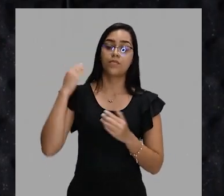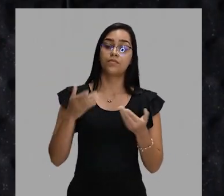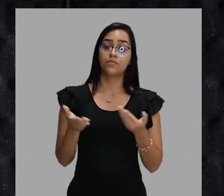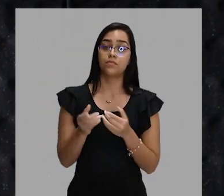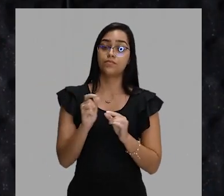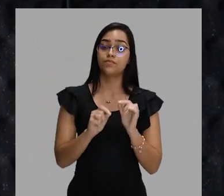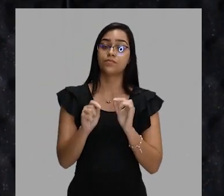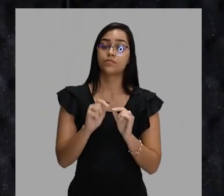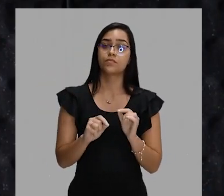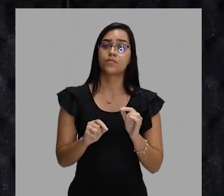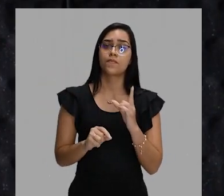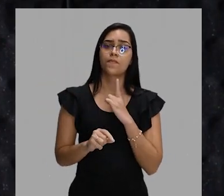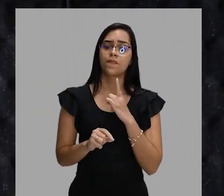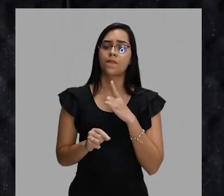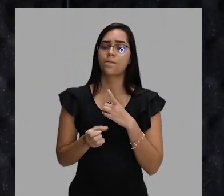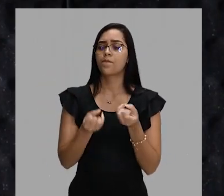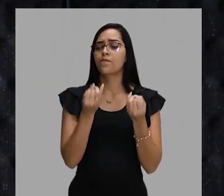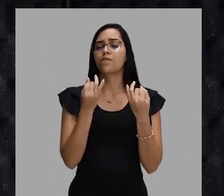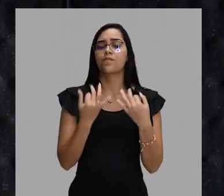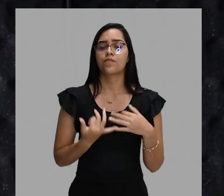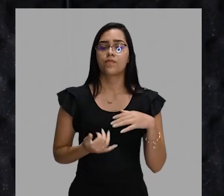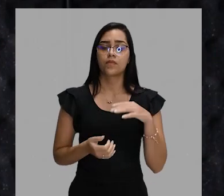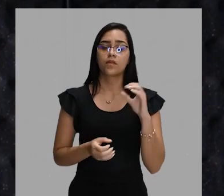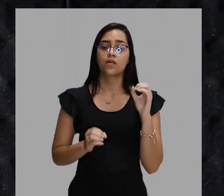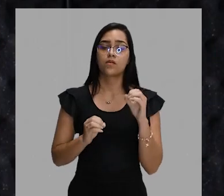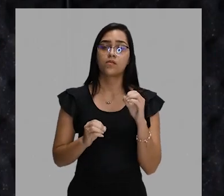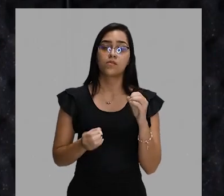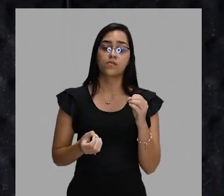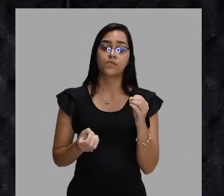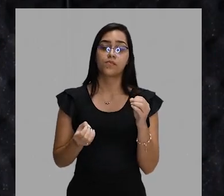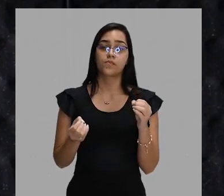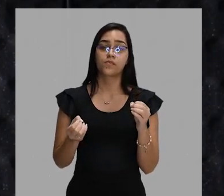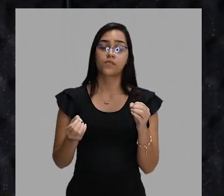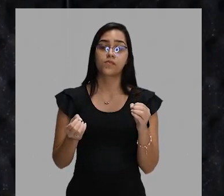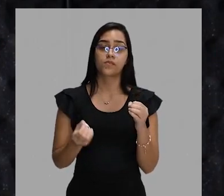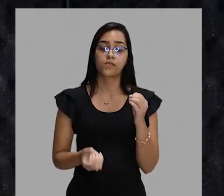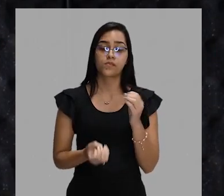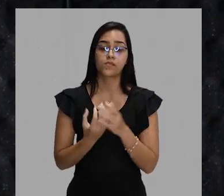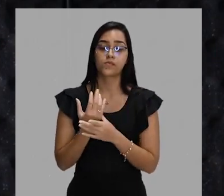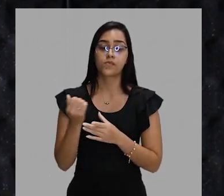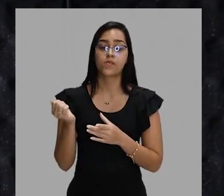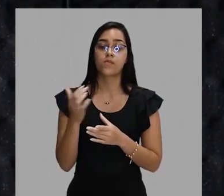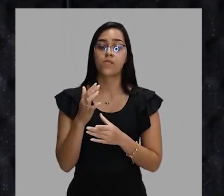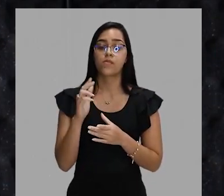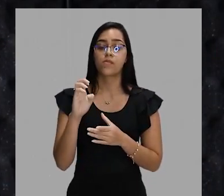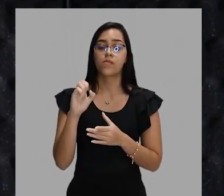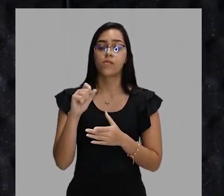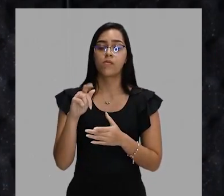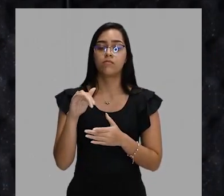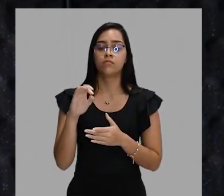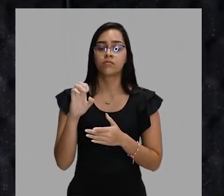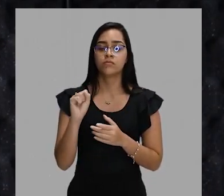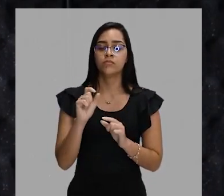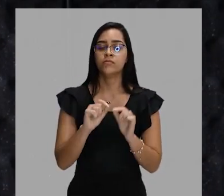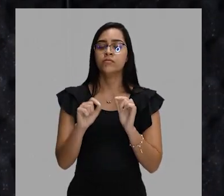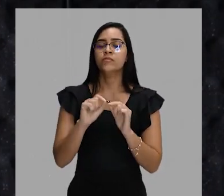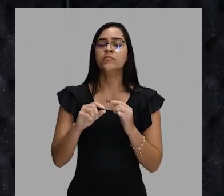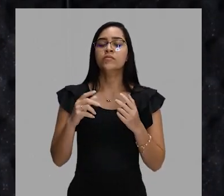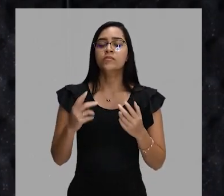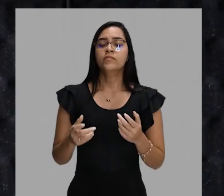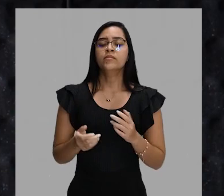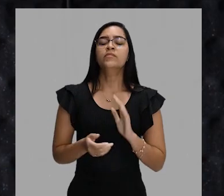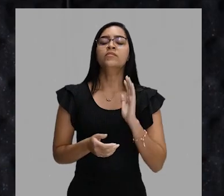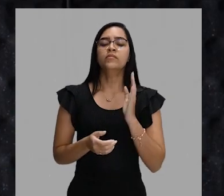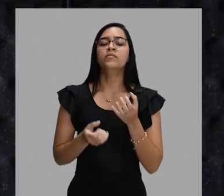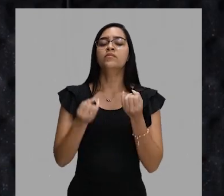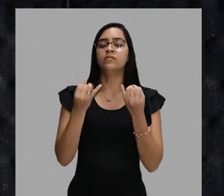Agora, o que Charles Darwin fala a respeito da origem de novas espécies? O que seria especiação? Como